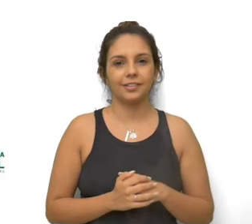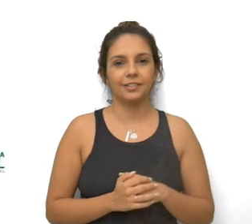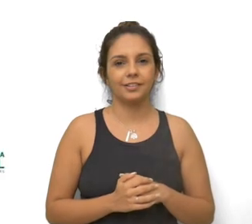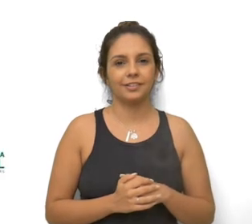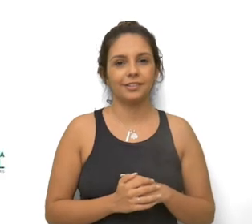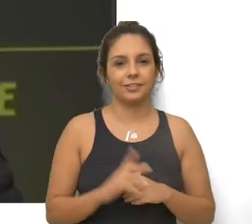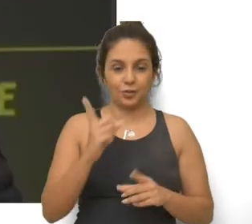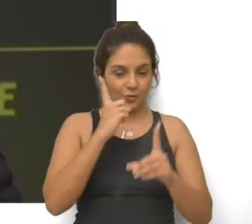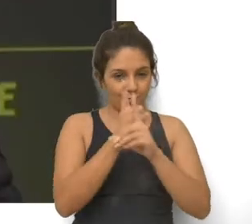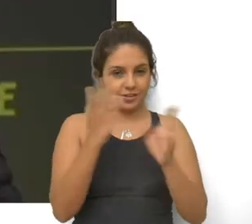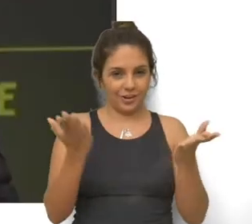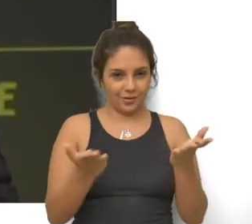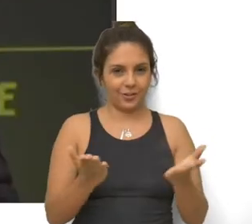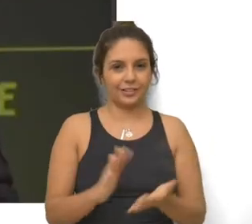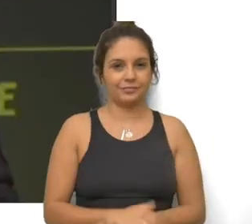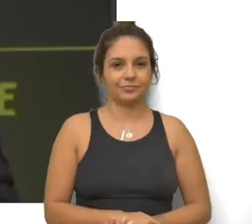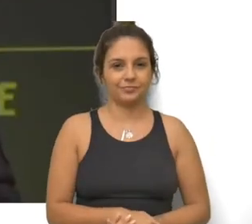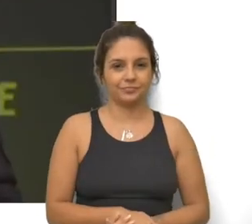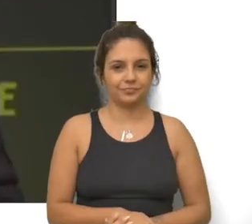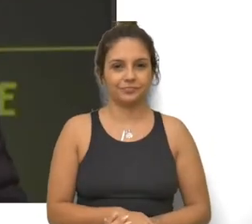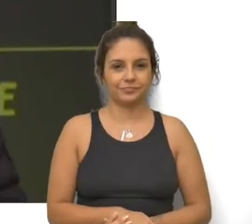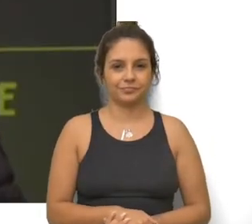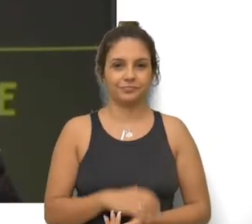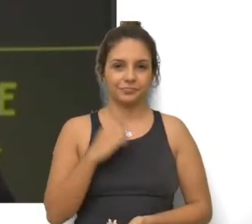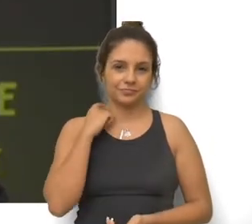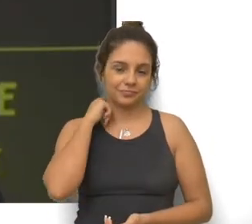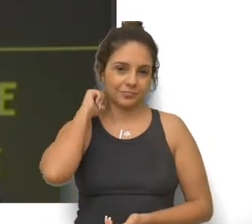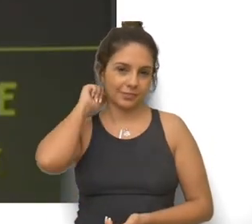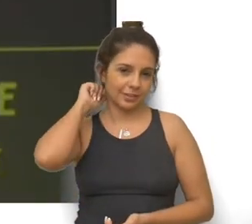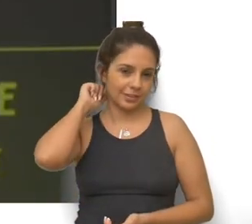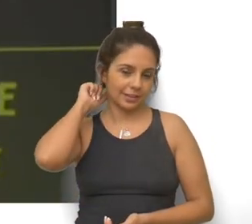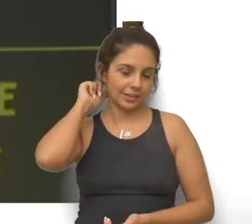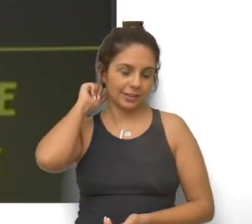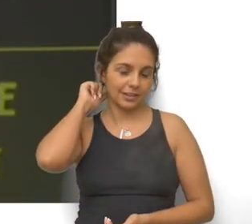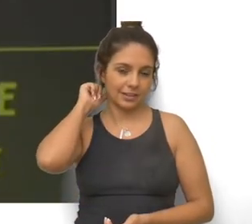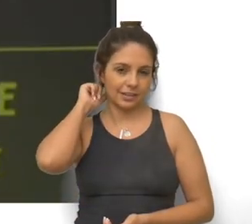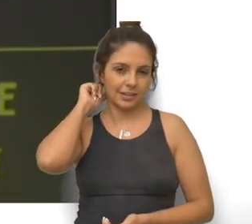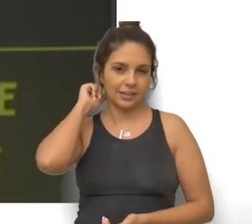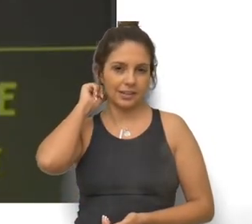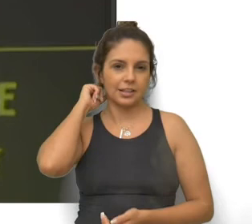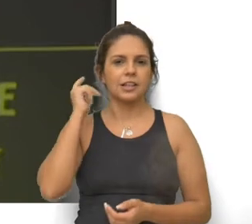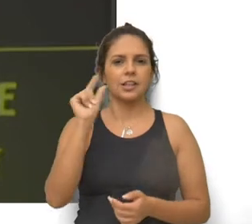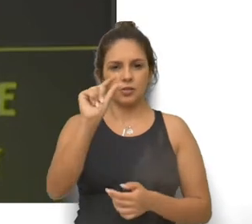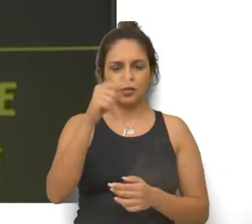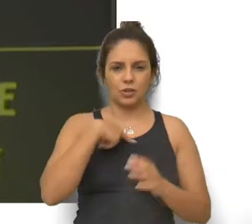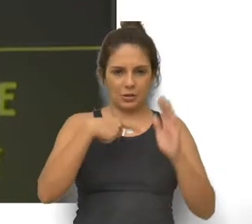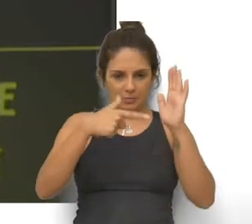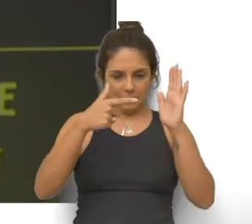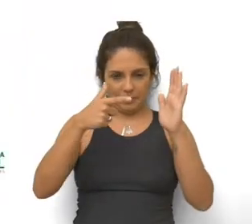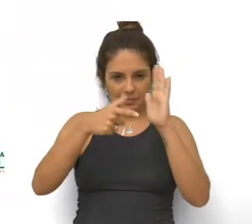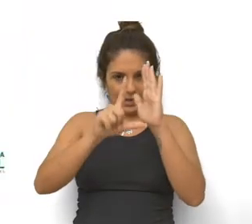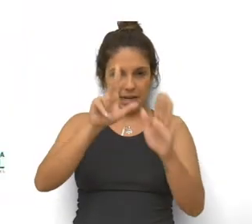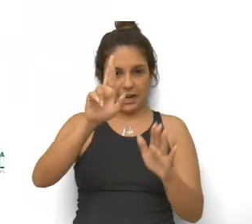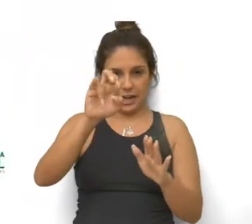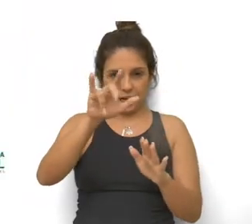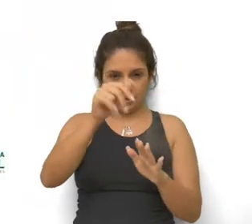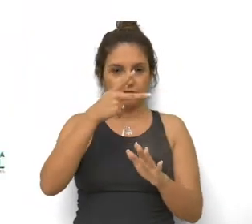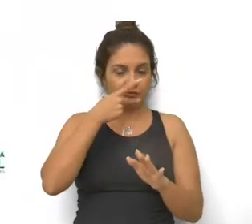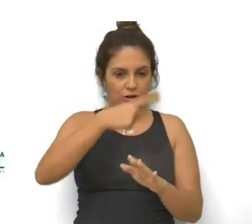ser possível, né, gente? E deixa eu só fazer uma coisinha assim, antes da Regina e da